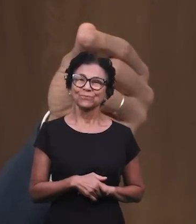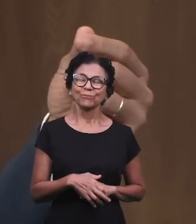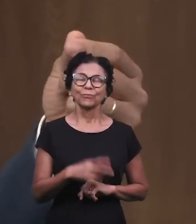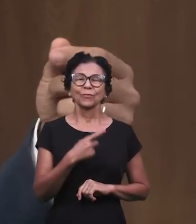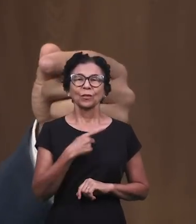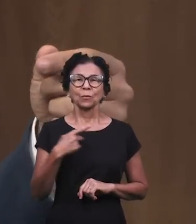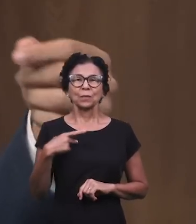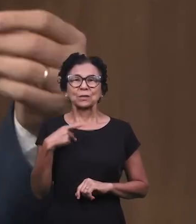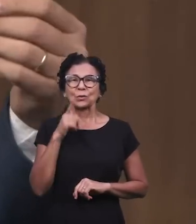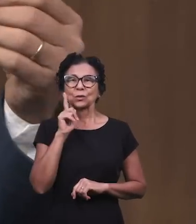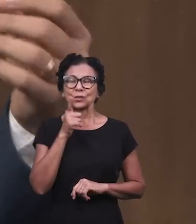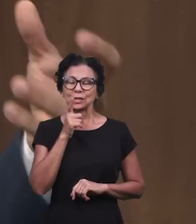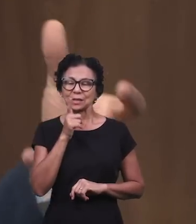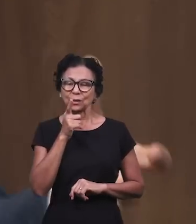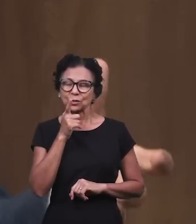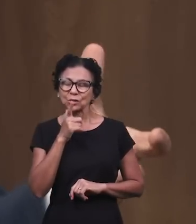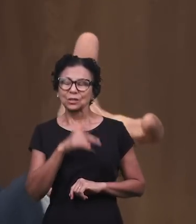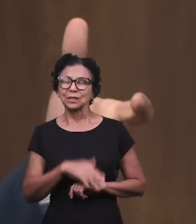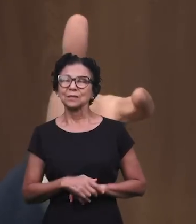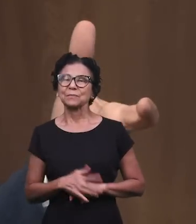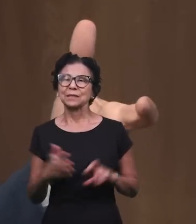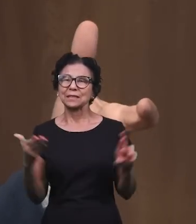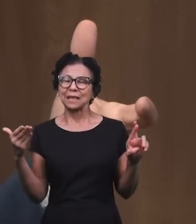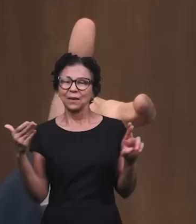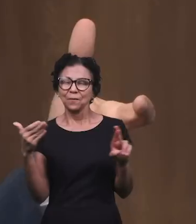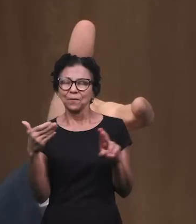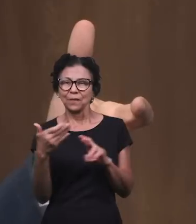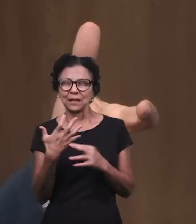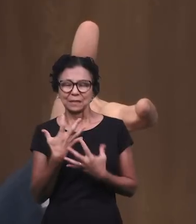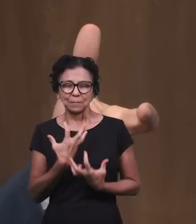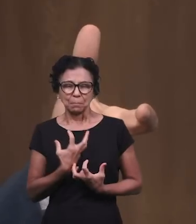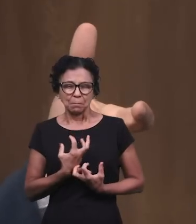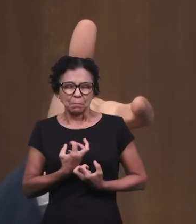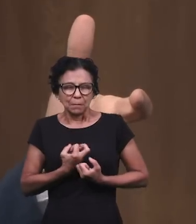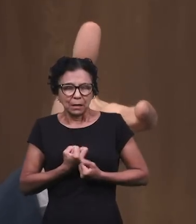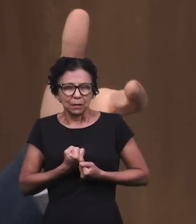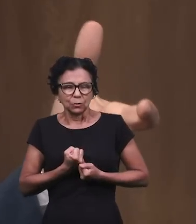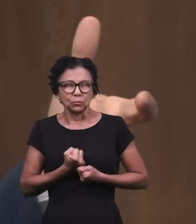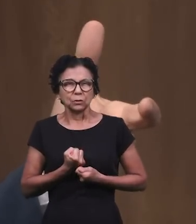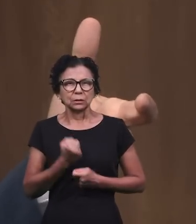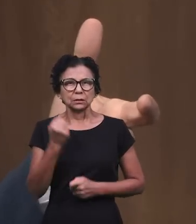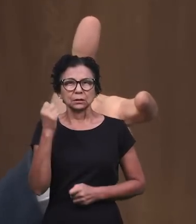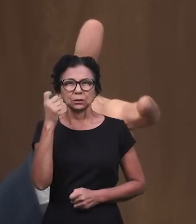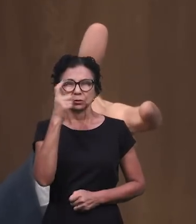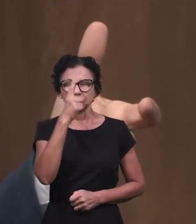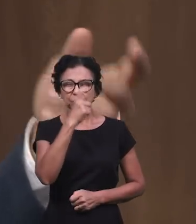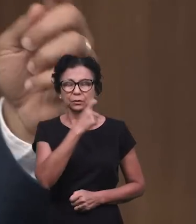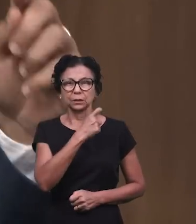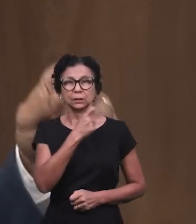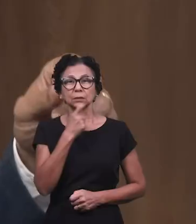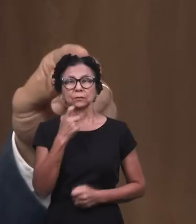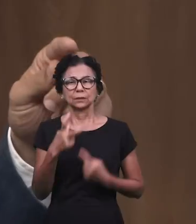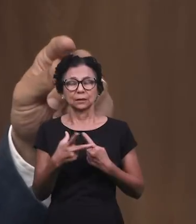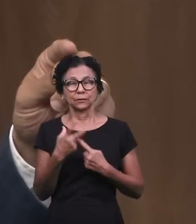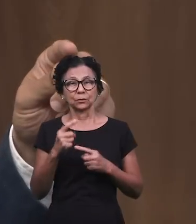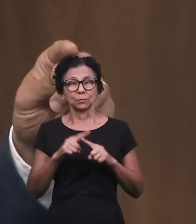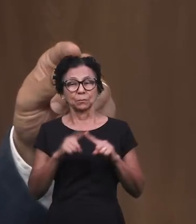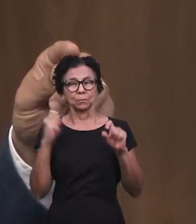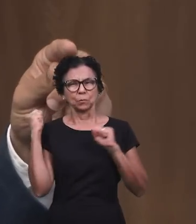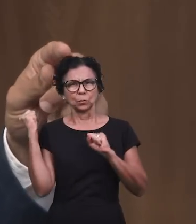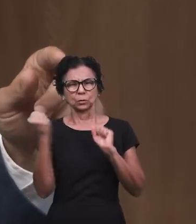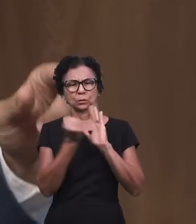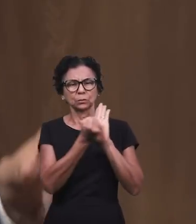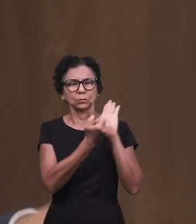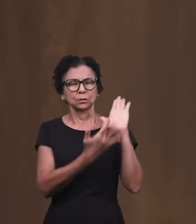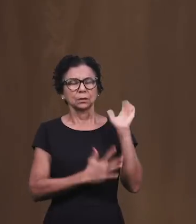eram coisas dificílimas de serem vencidas, mas que eram possíveis pelo poder do sangue de